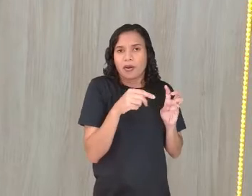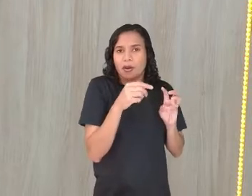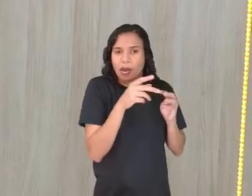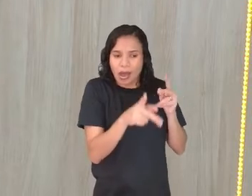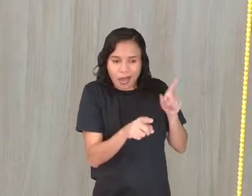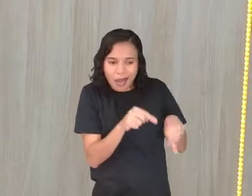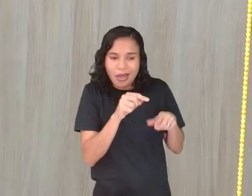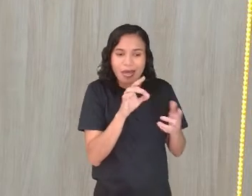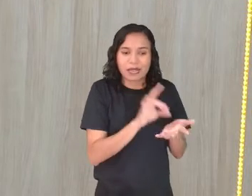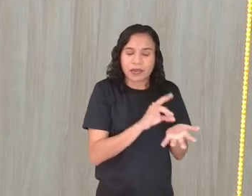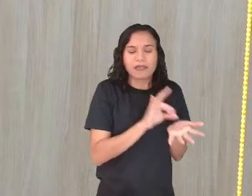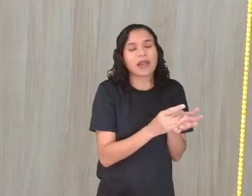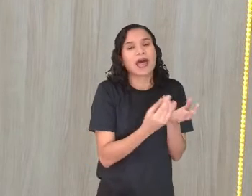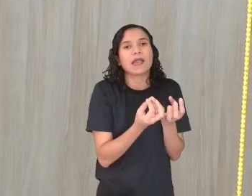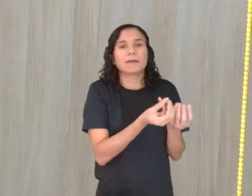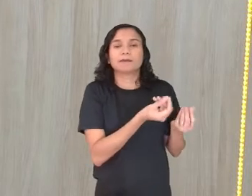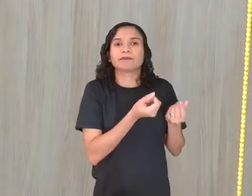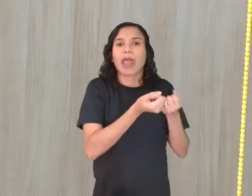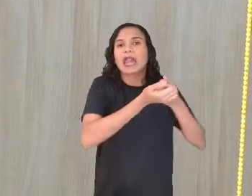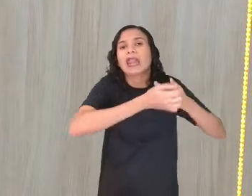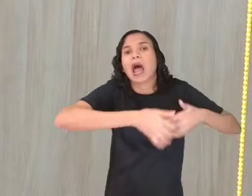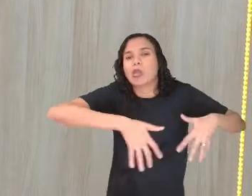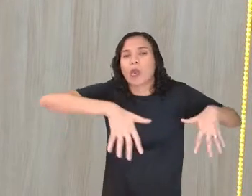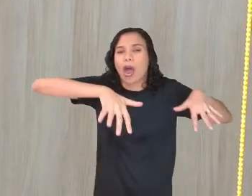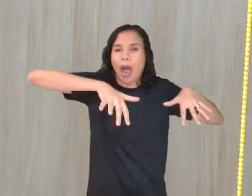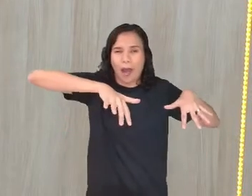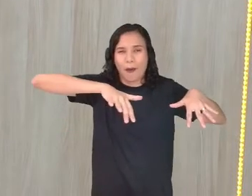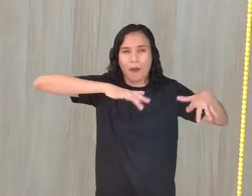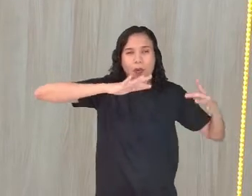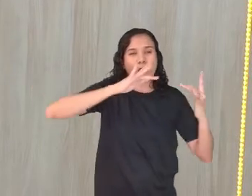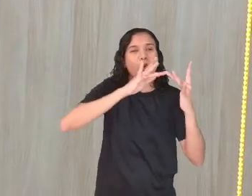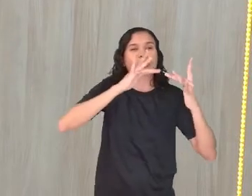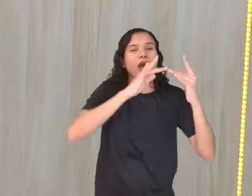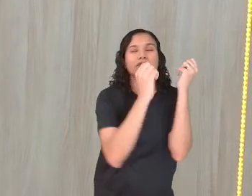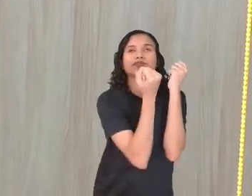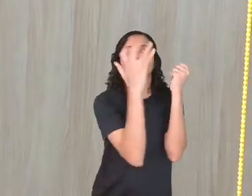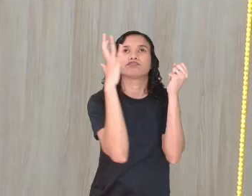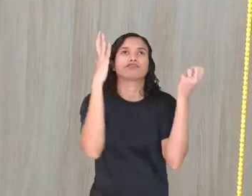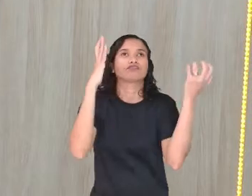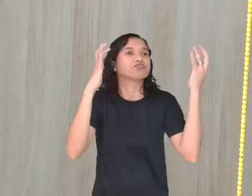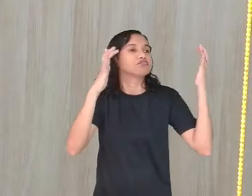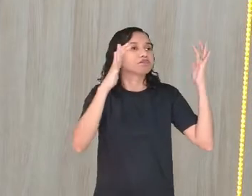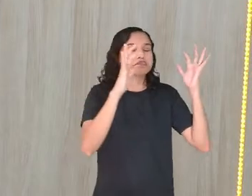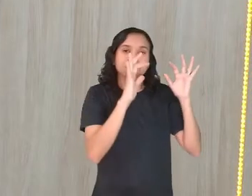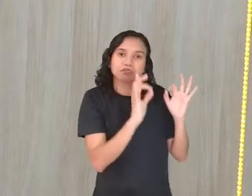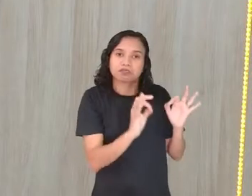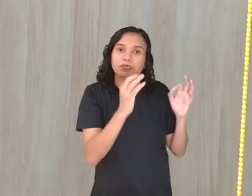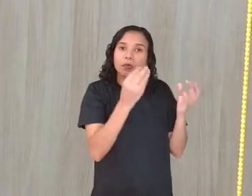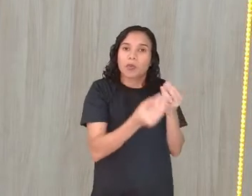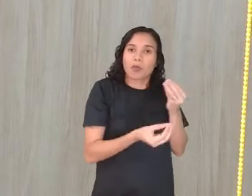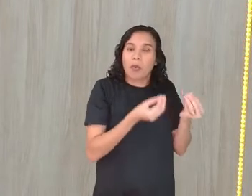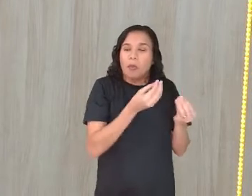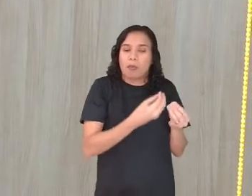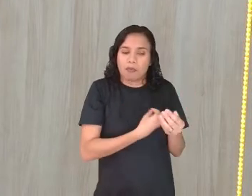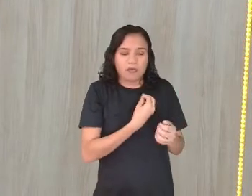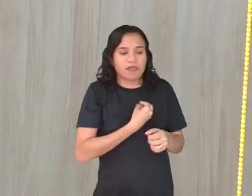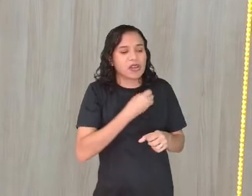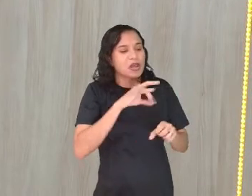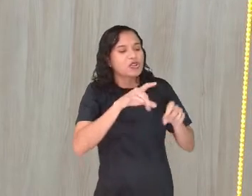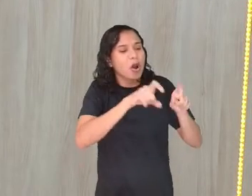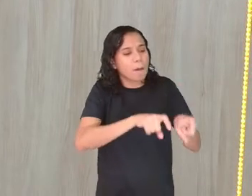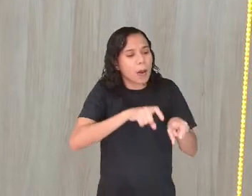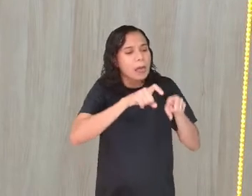né? Era muito mais natural, né? Contato com a natureza ali, né? Essa questão da subsistência,